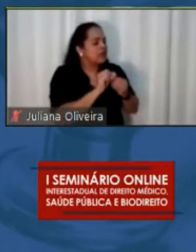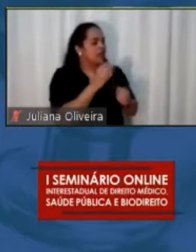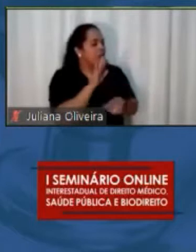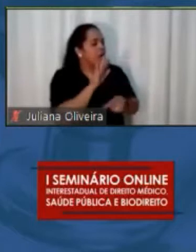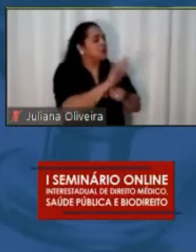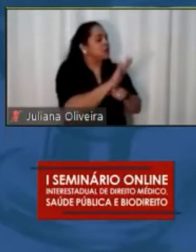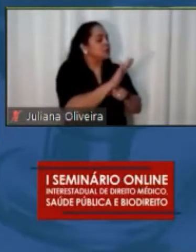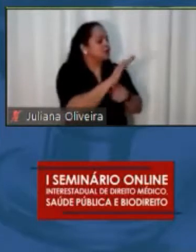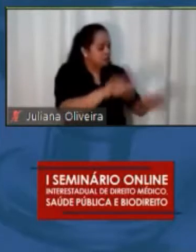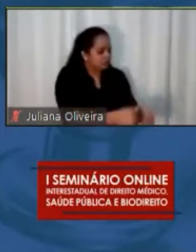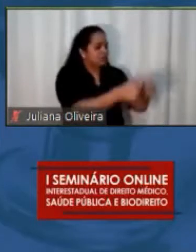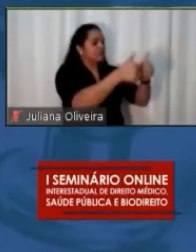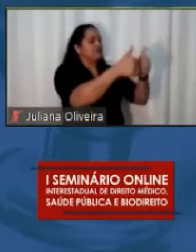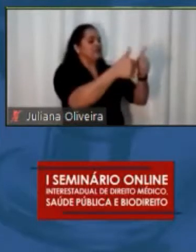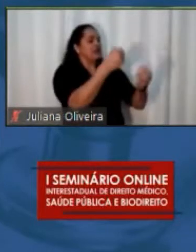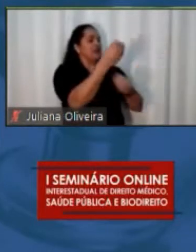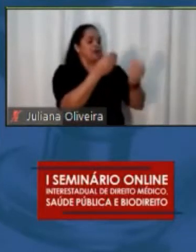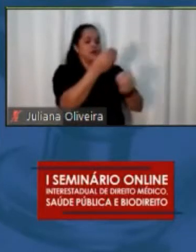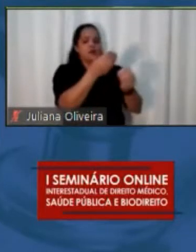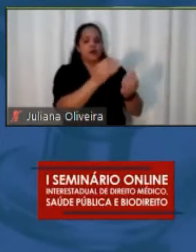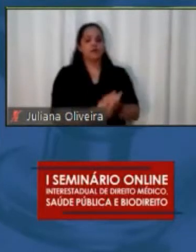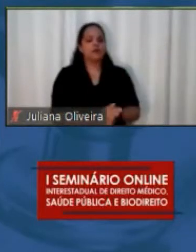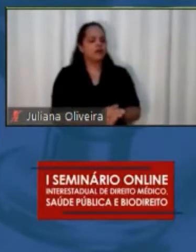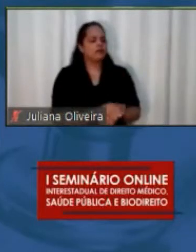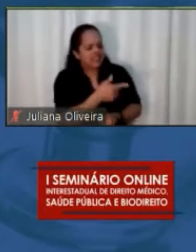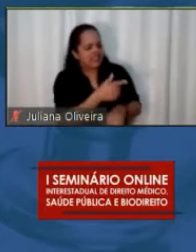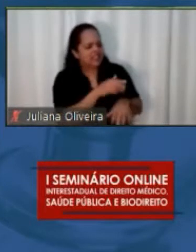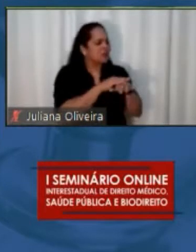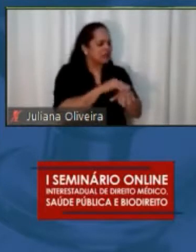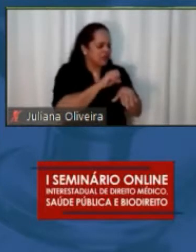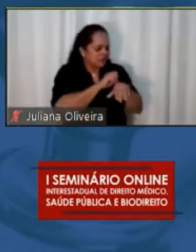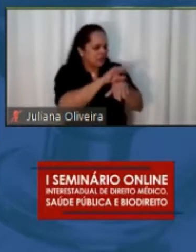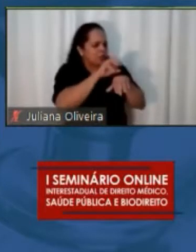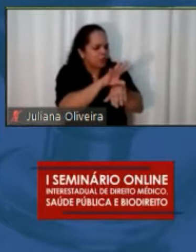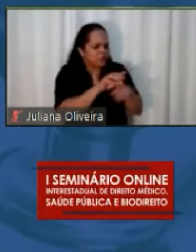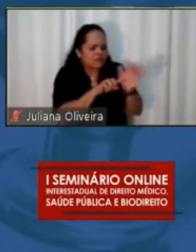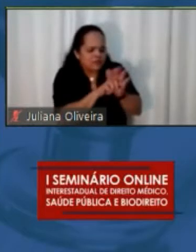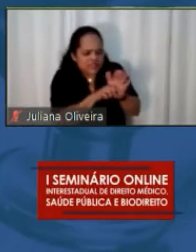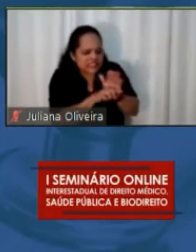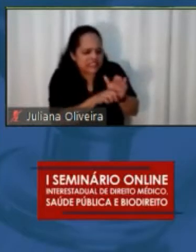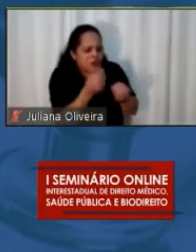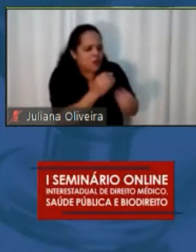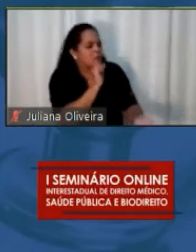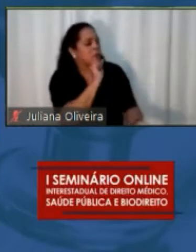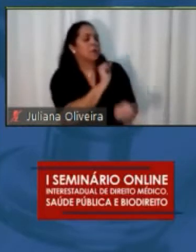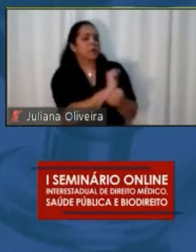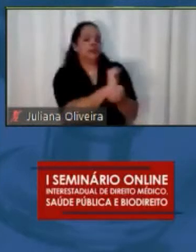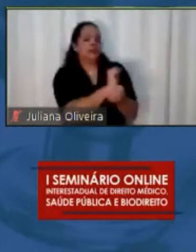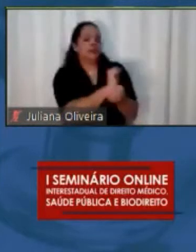identificar a verdadeira causa da disfunção do sangramento. E, por fim, uma decisão